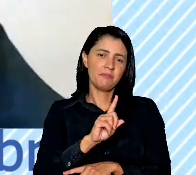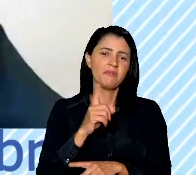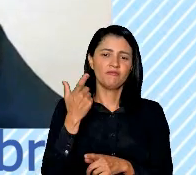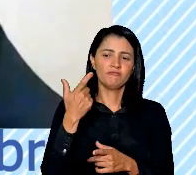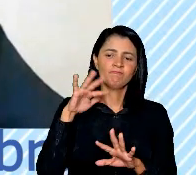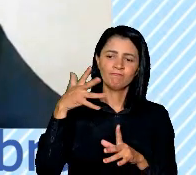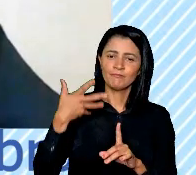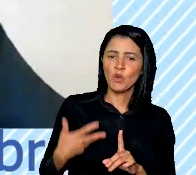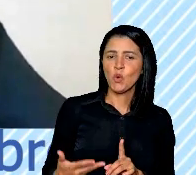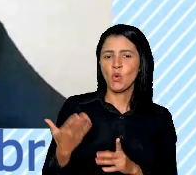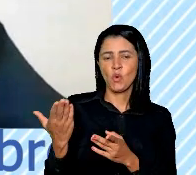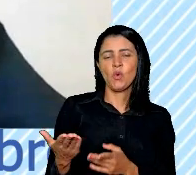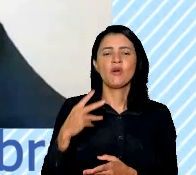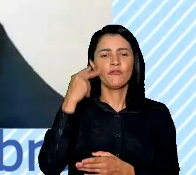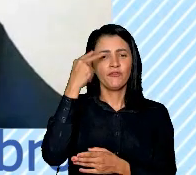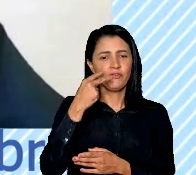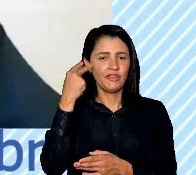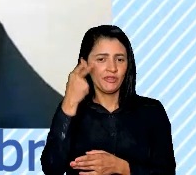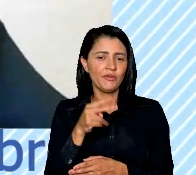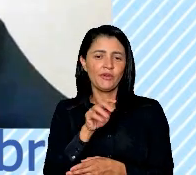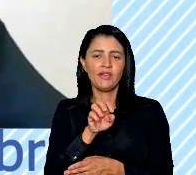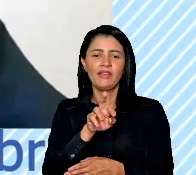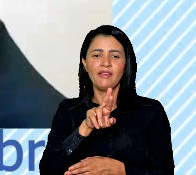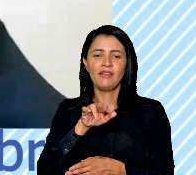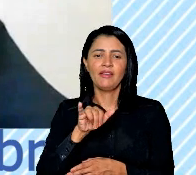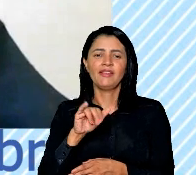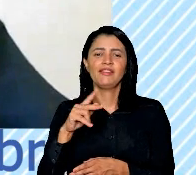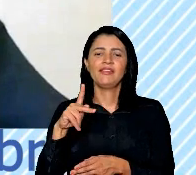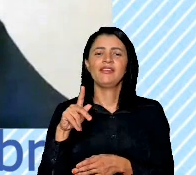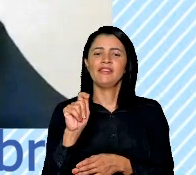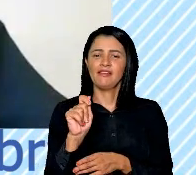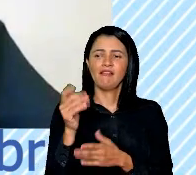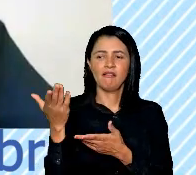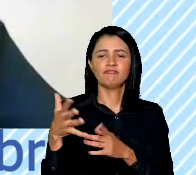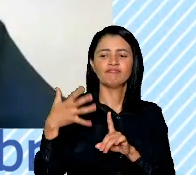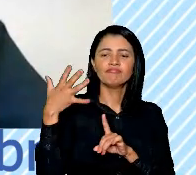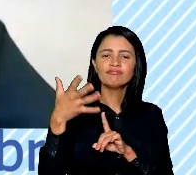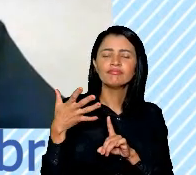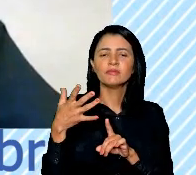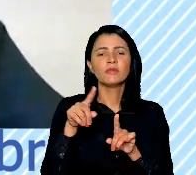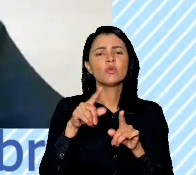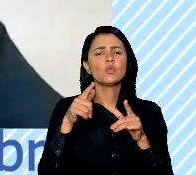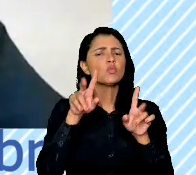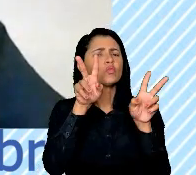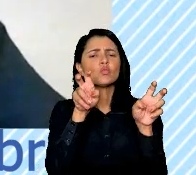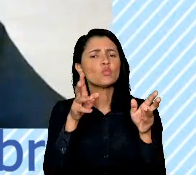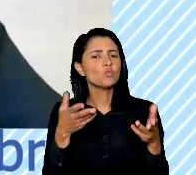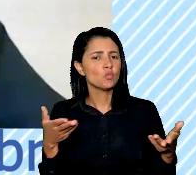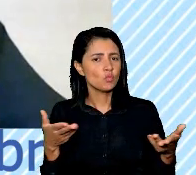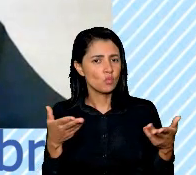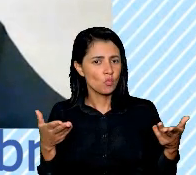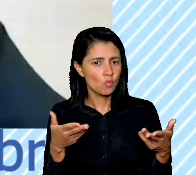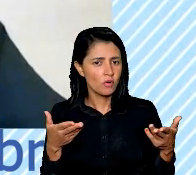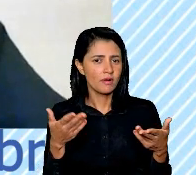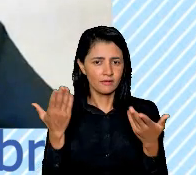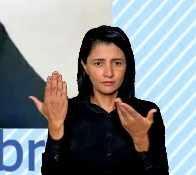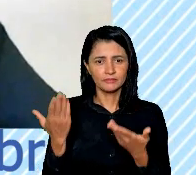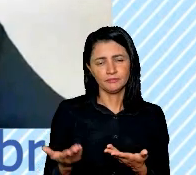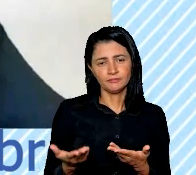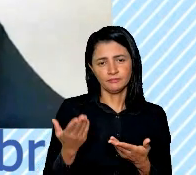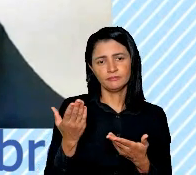honra ouvir a vereadora Érica Hilton. O tema que a desembargadora